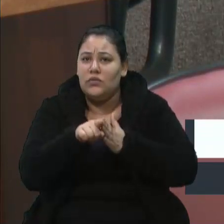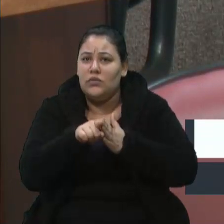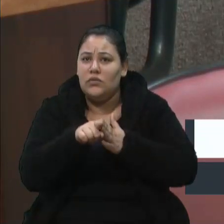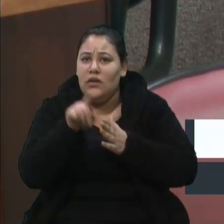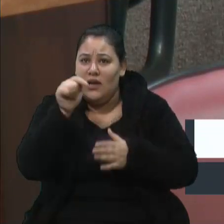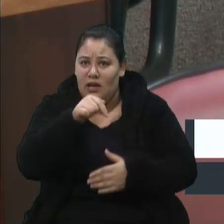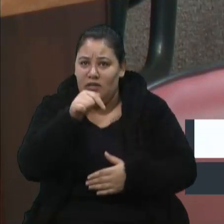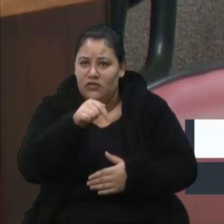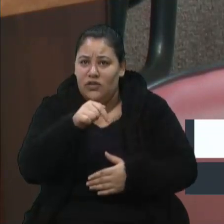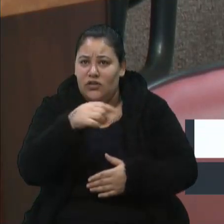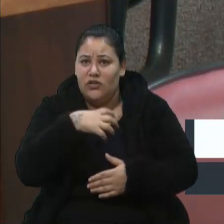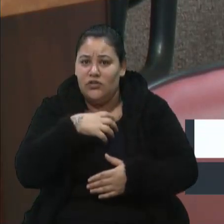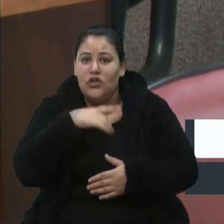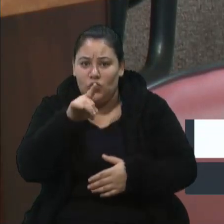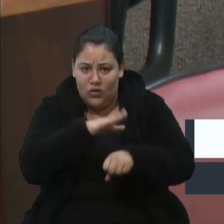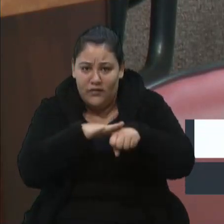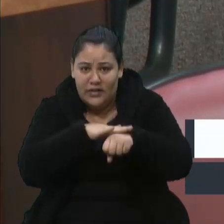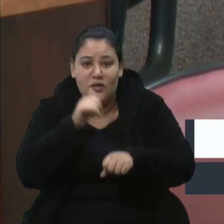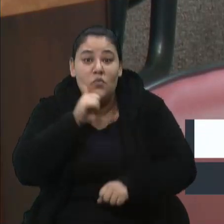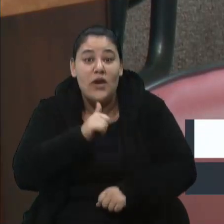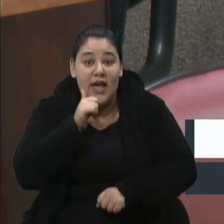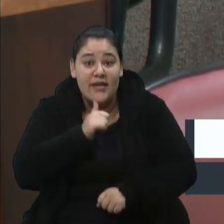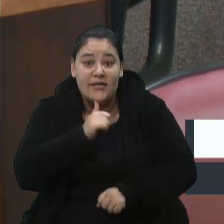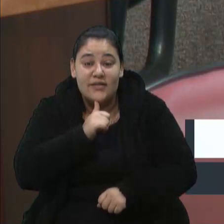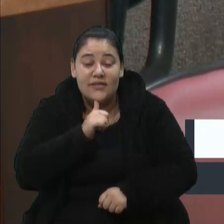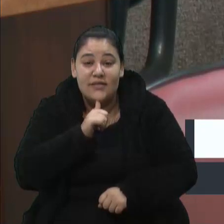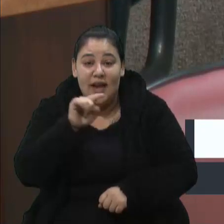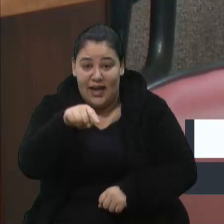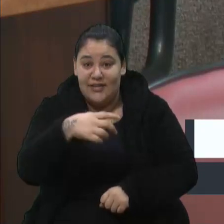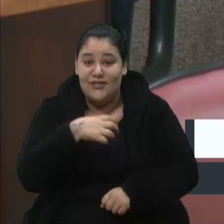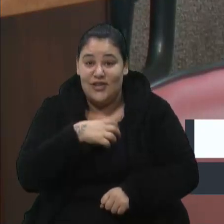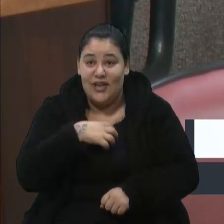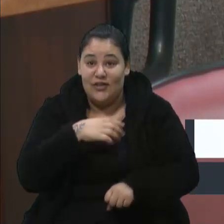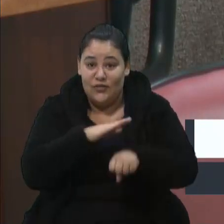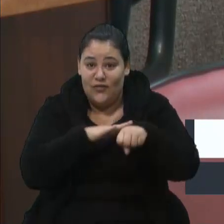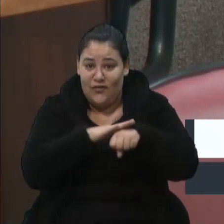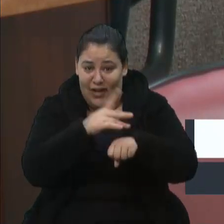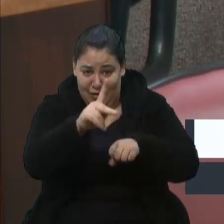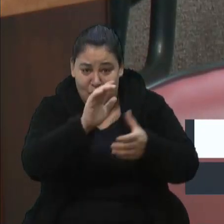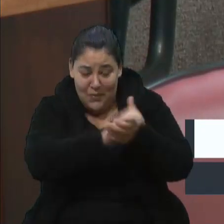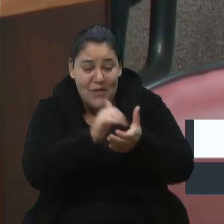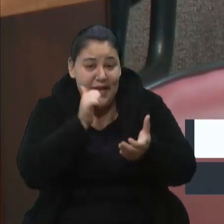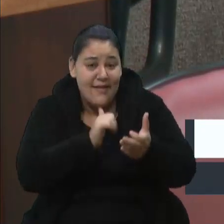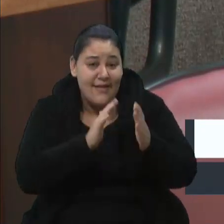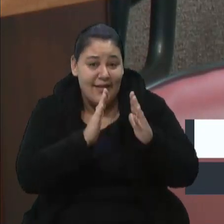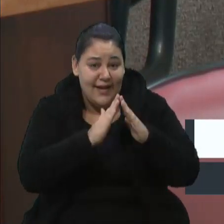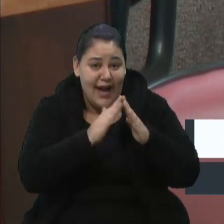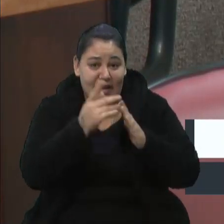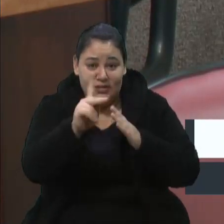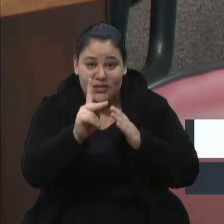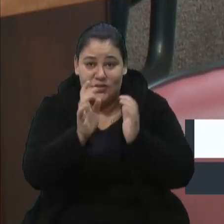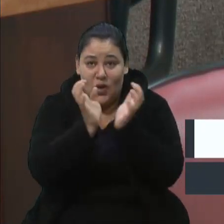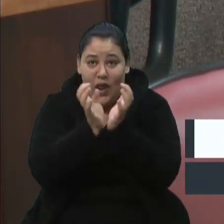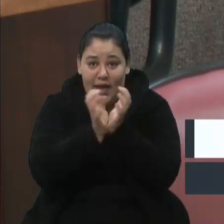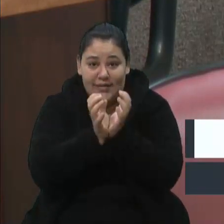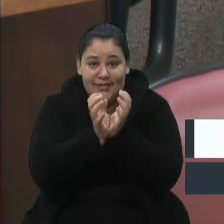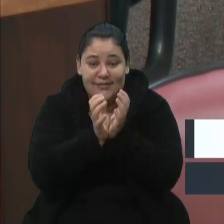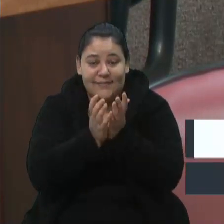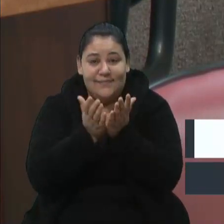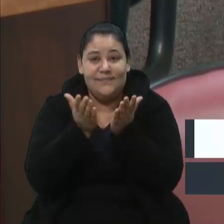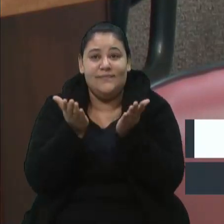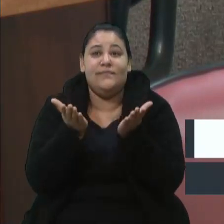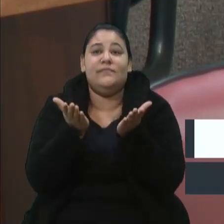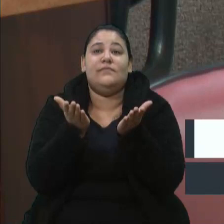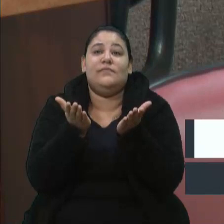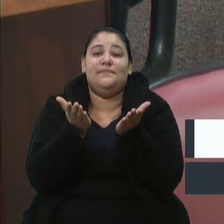maneira que o senhor fala com as mulheres? É essa maneira que o senhor fala com a sua esposa, com os seus colegas de bancada? Né?